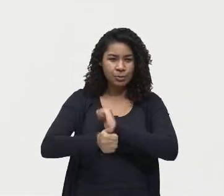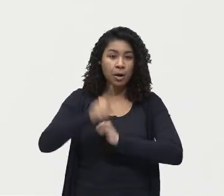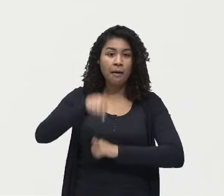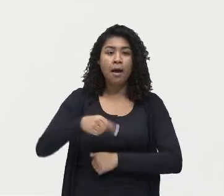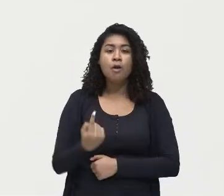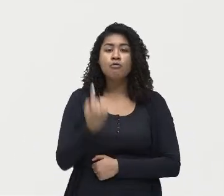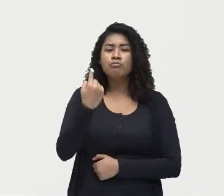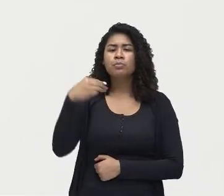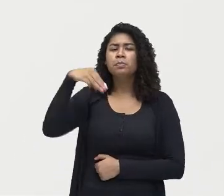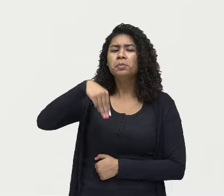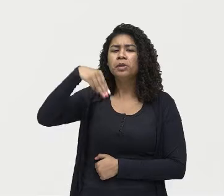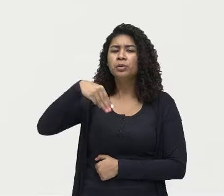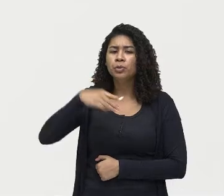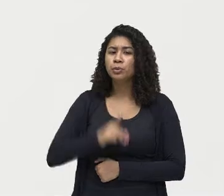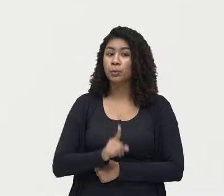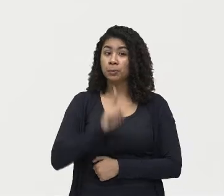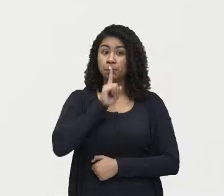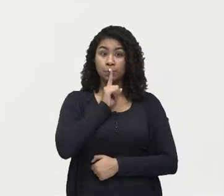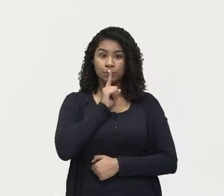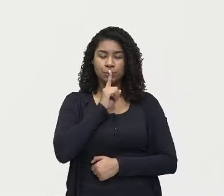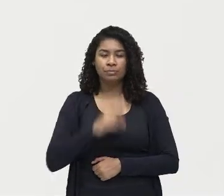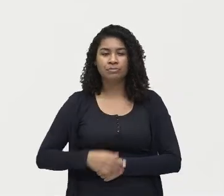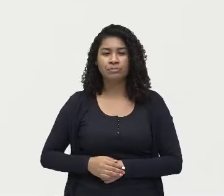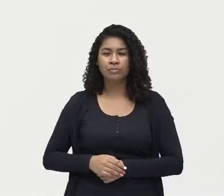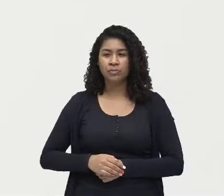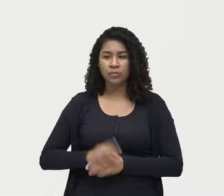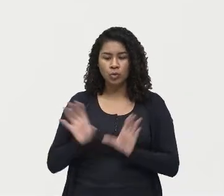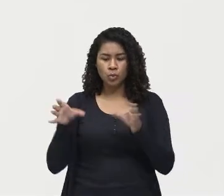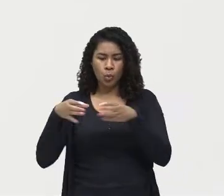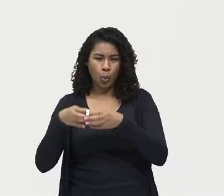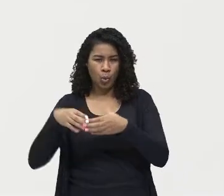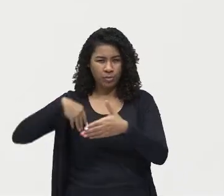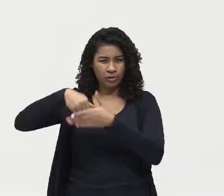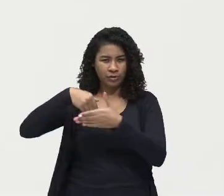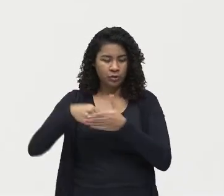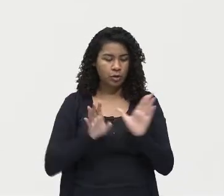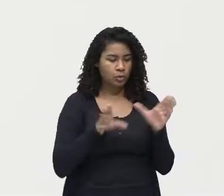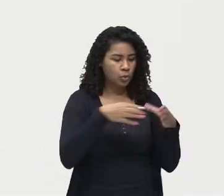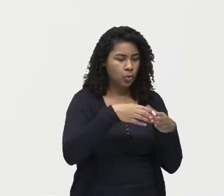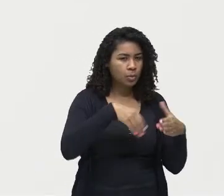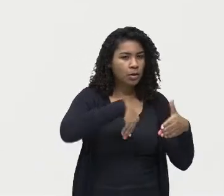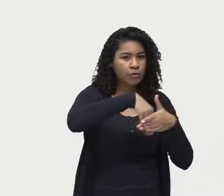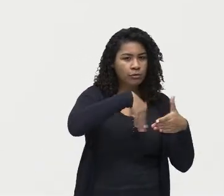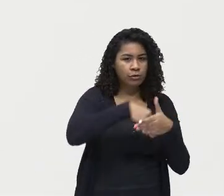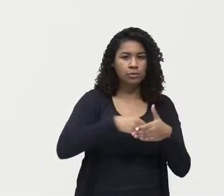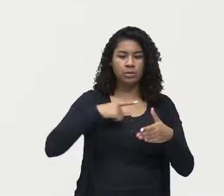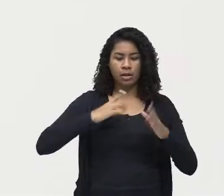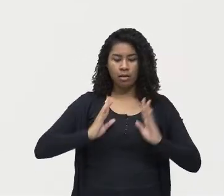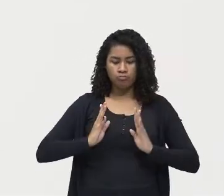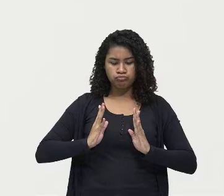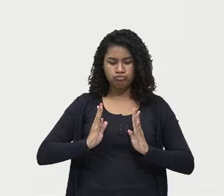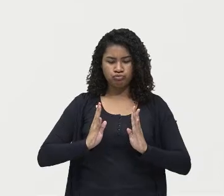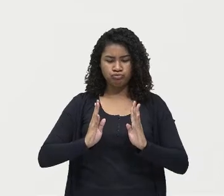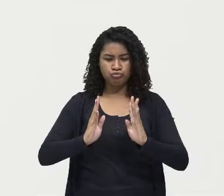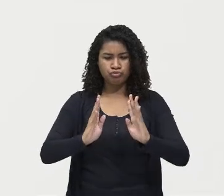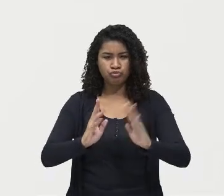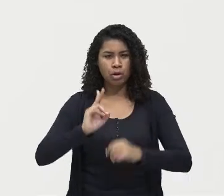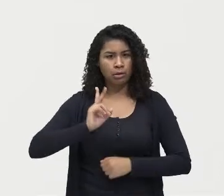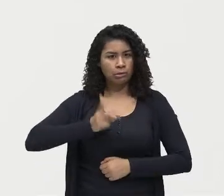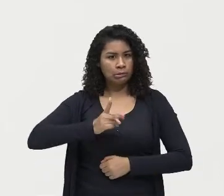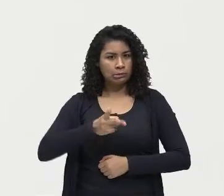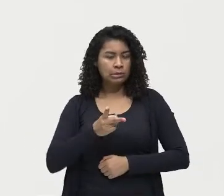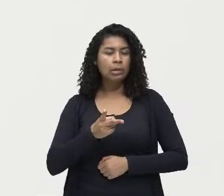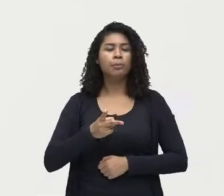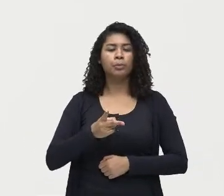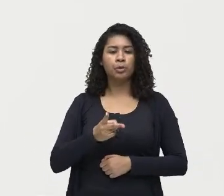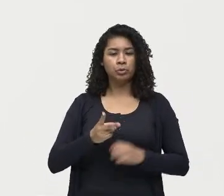silêncio. É quando os times ficam perfilados, cada jogador com as mãos nas costas e mais ou menos